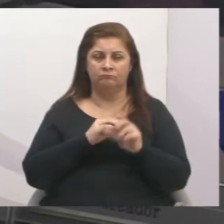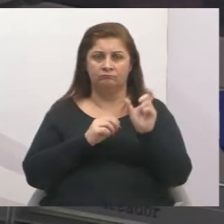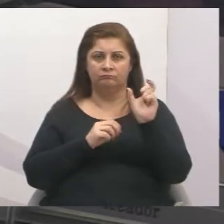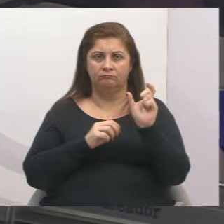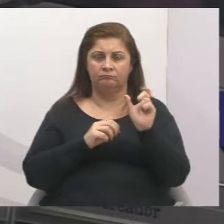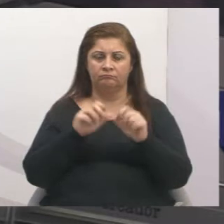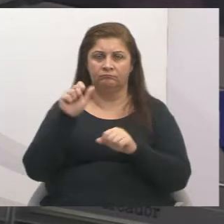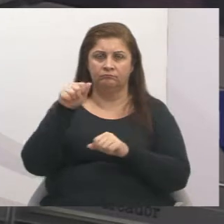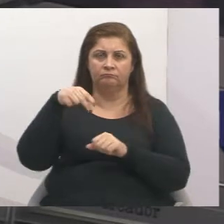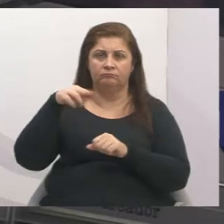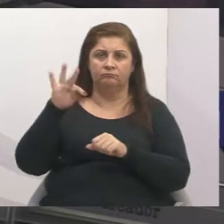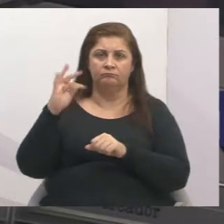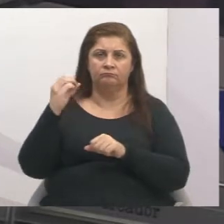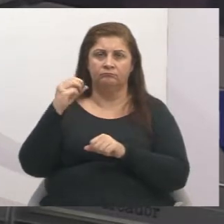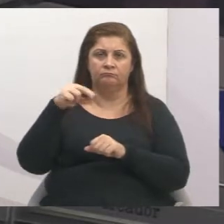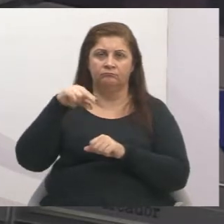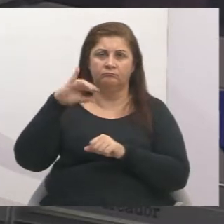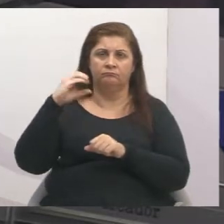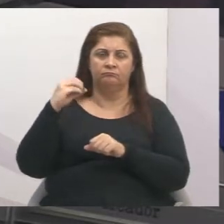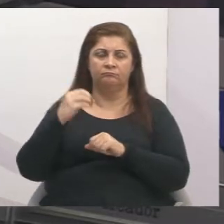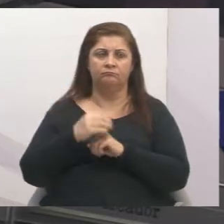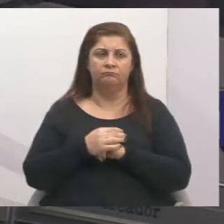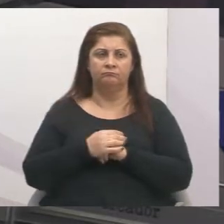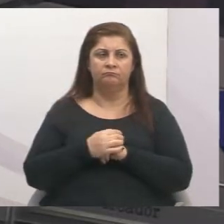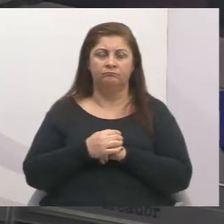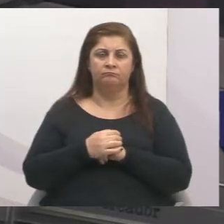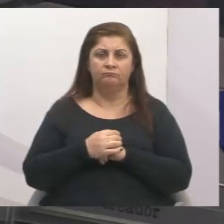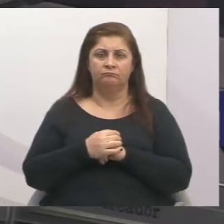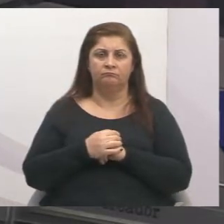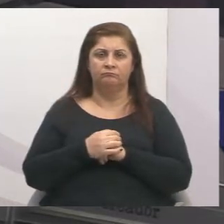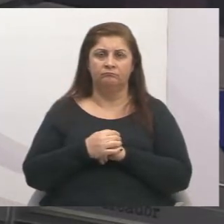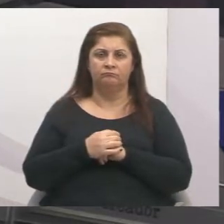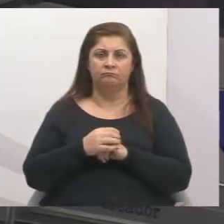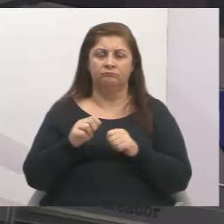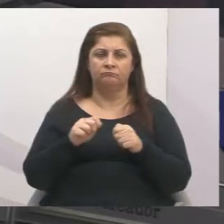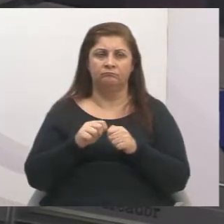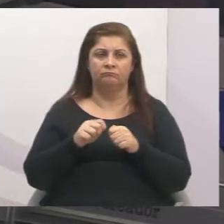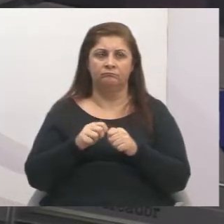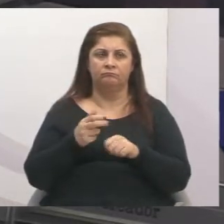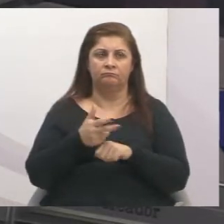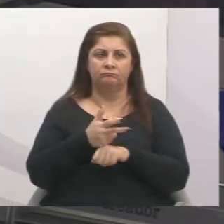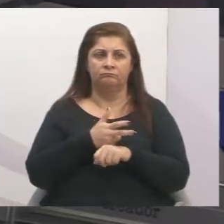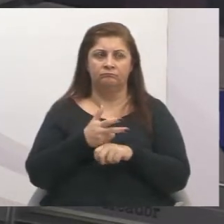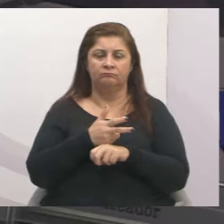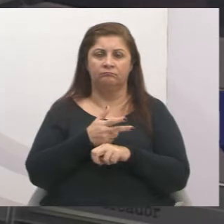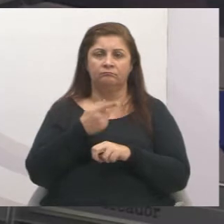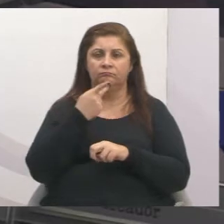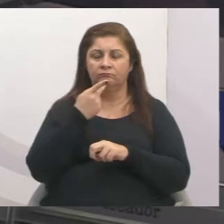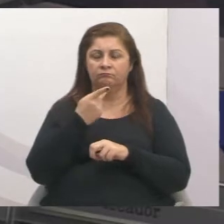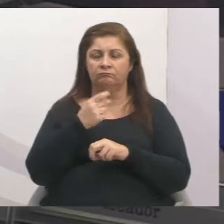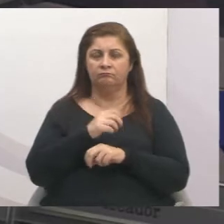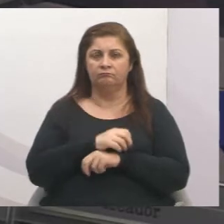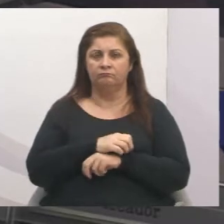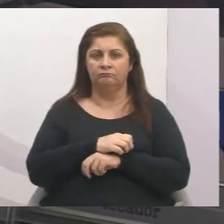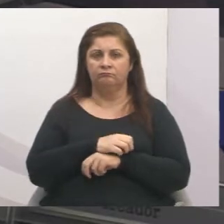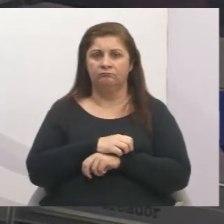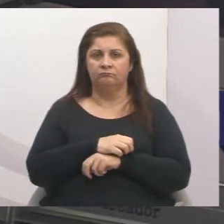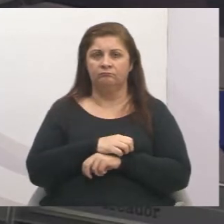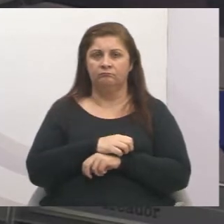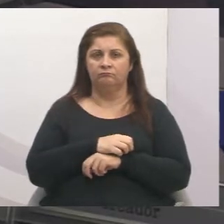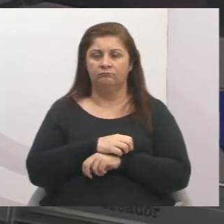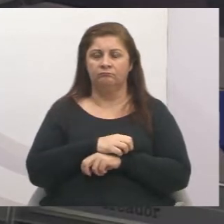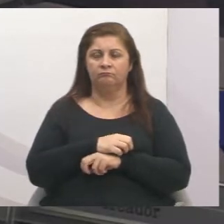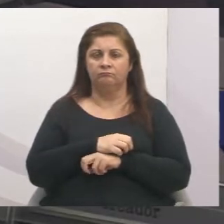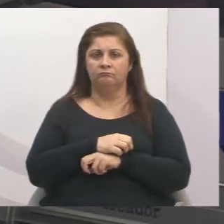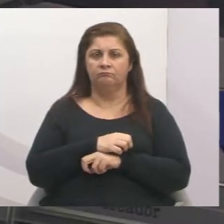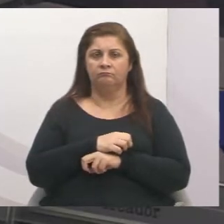do seu Antônio, e eu até gravei um vídeo falando sobre esse ponto fundamental